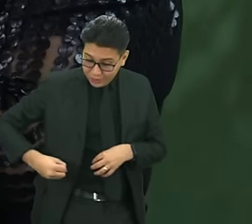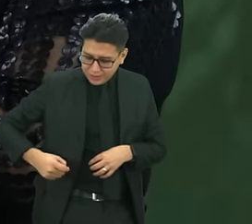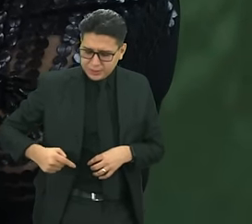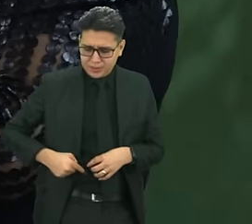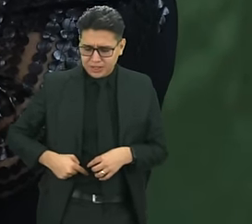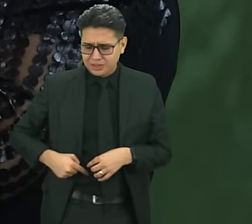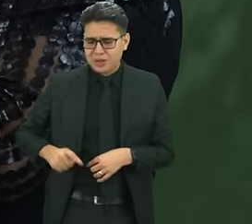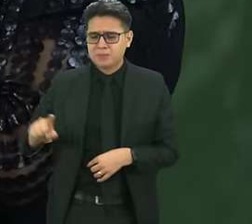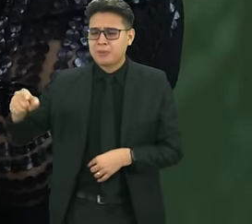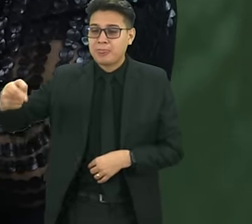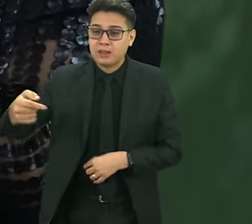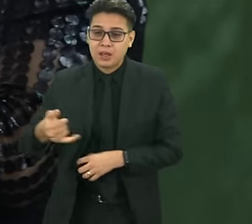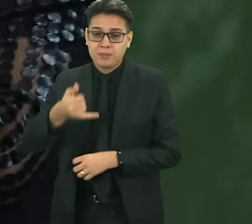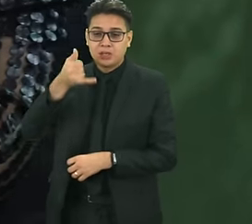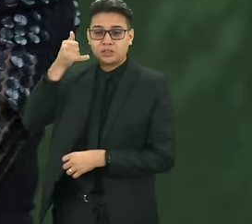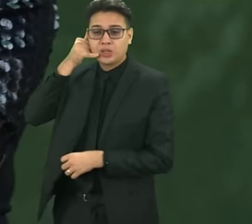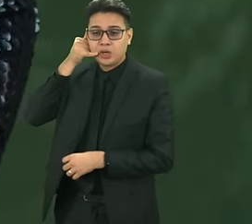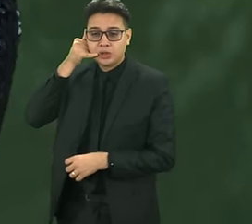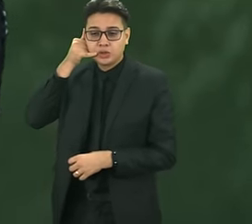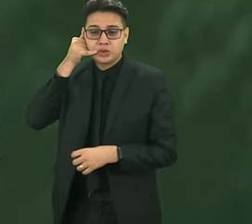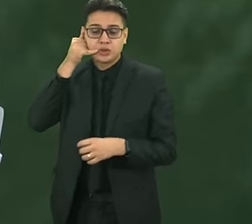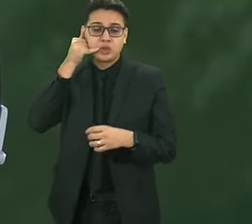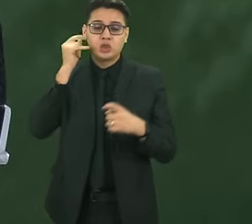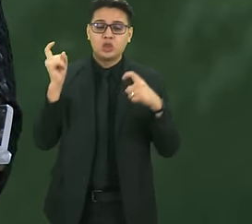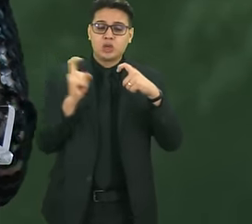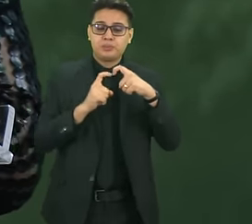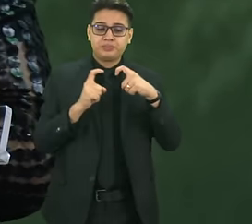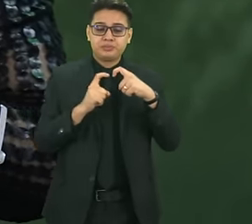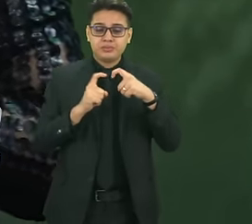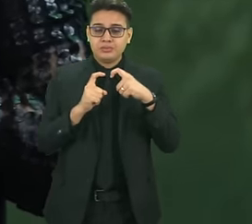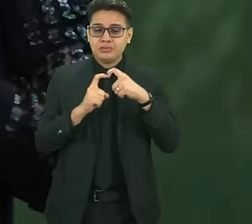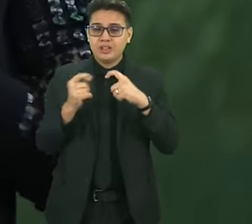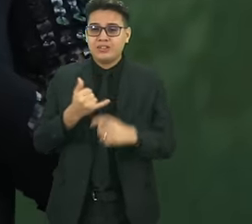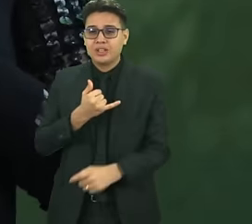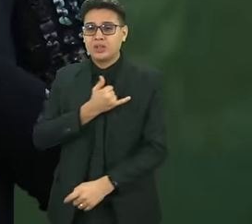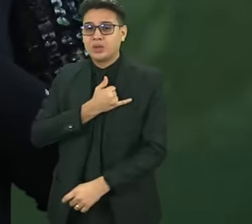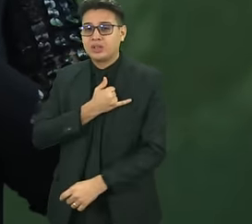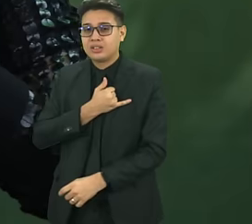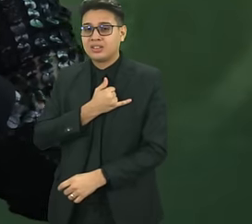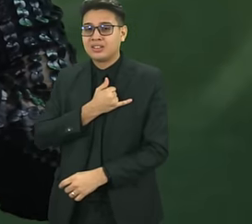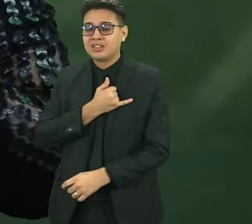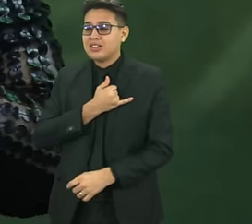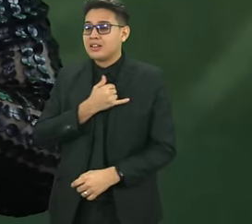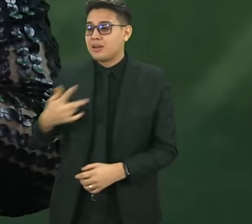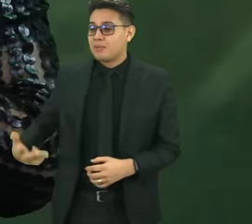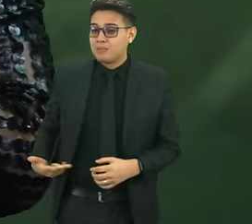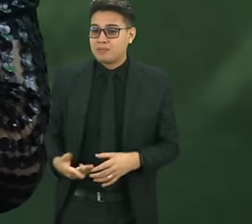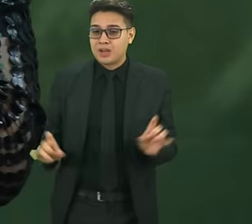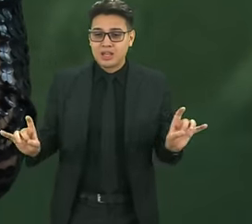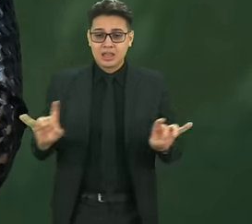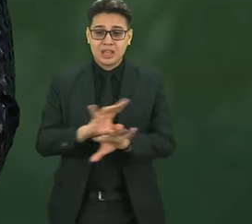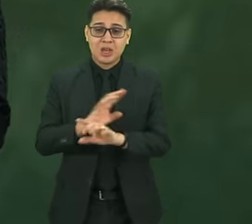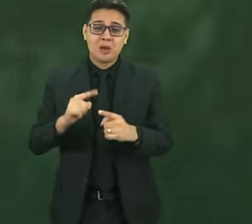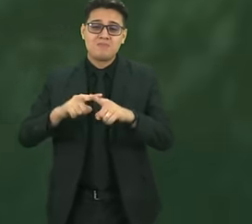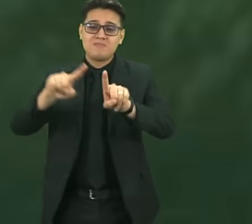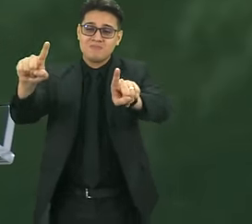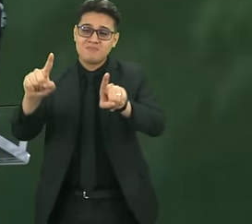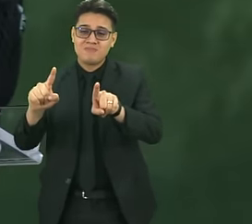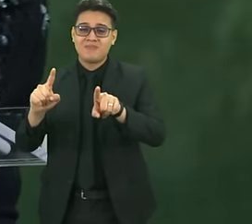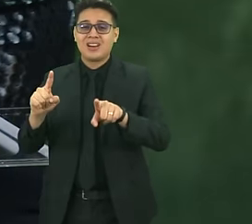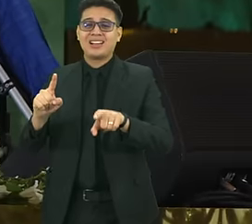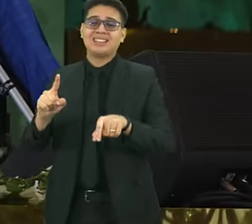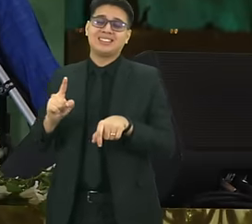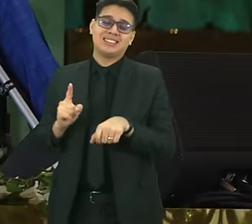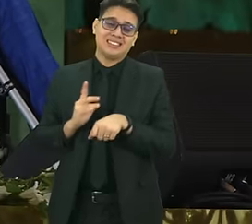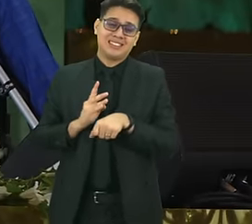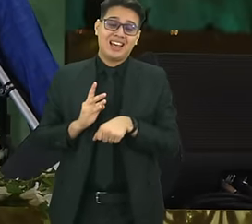E um dos médicos da equipe disse: Débora, a cirurgia acabou, mas a situação do Lorival é muito grave. A pressão